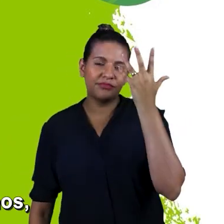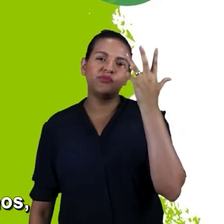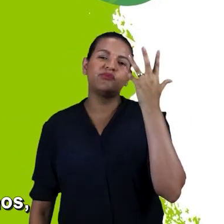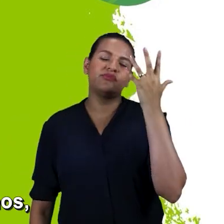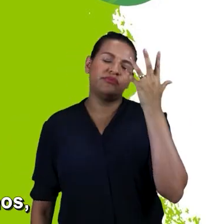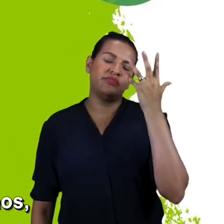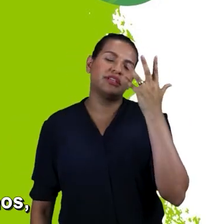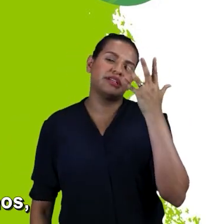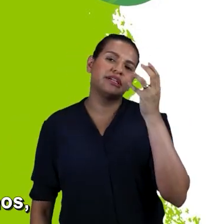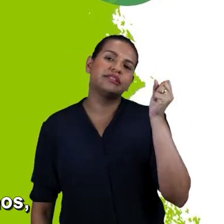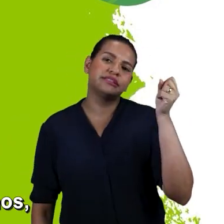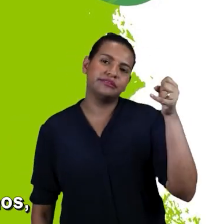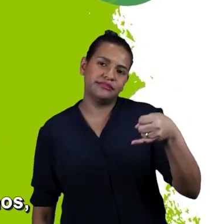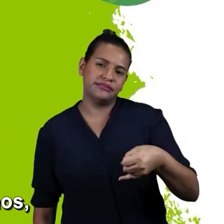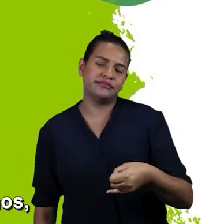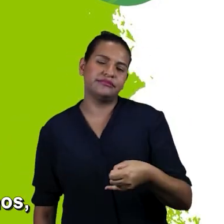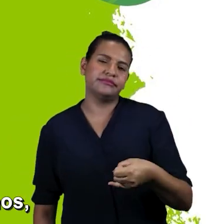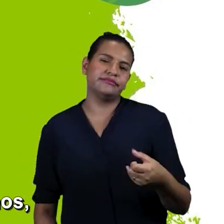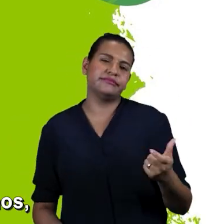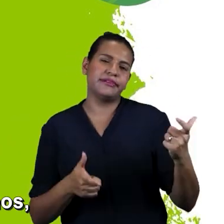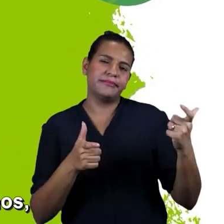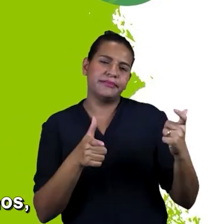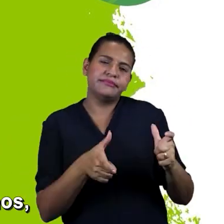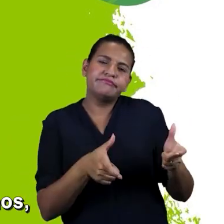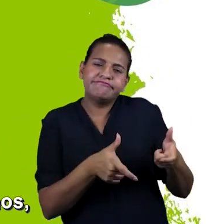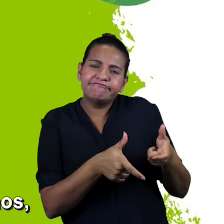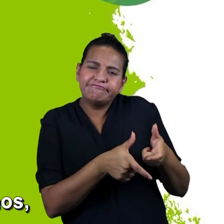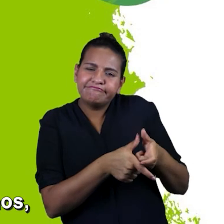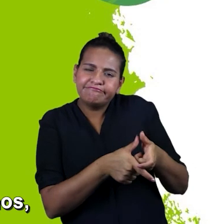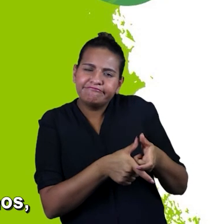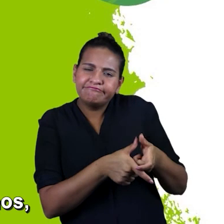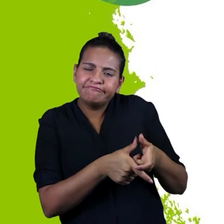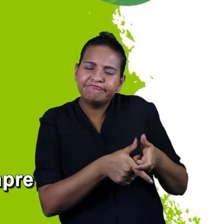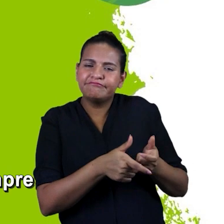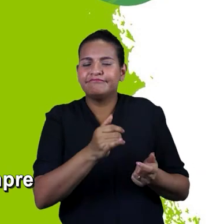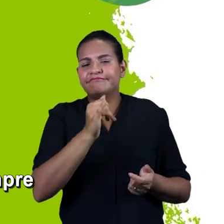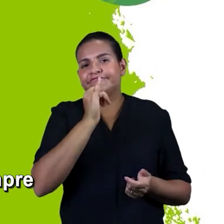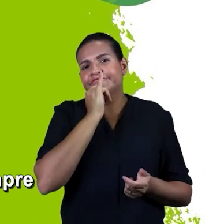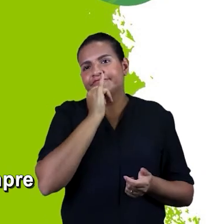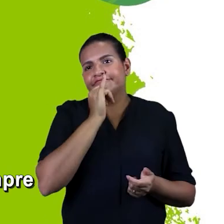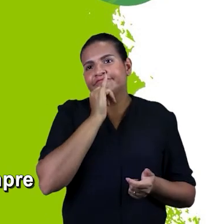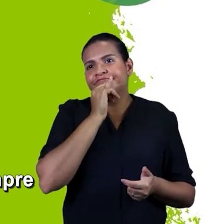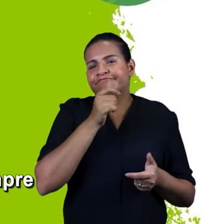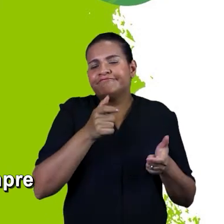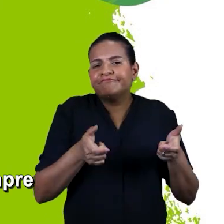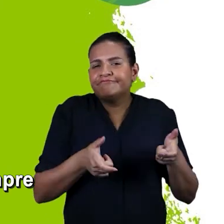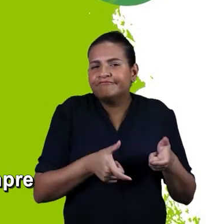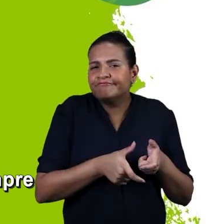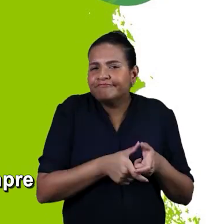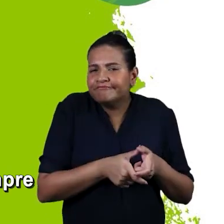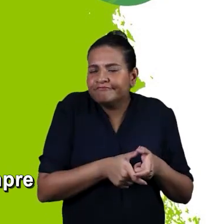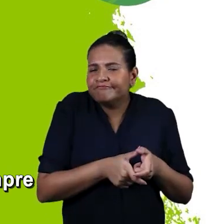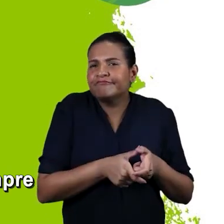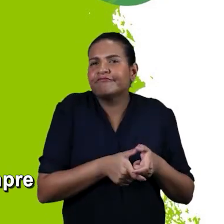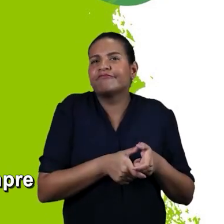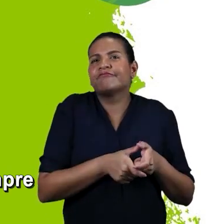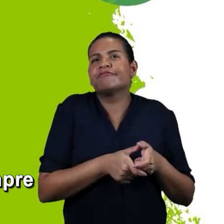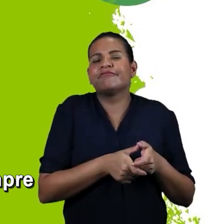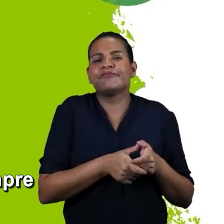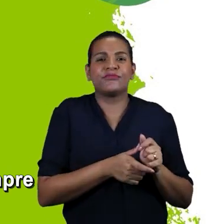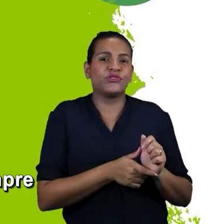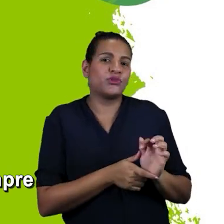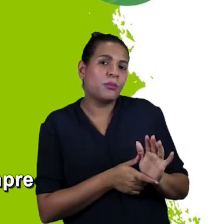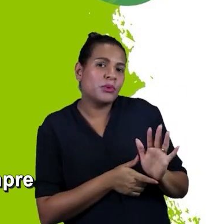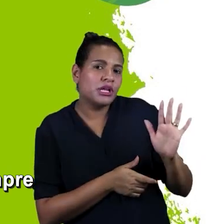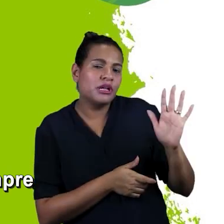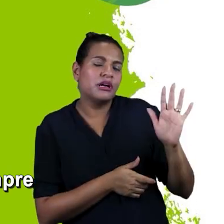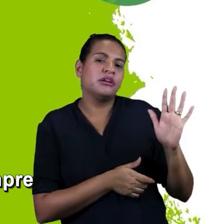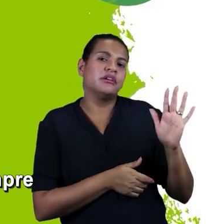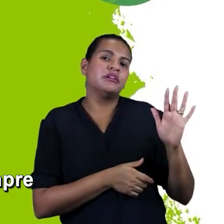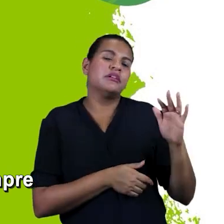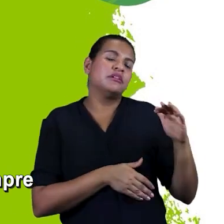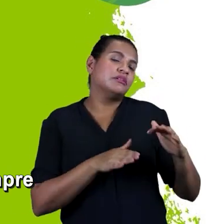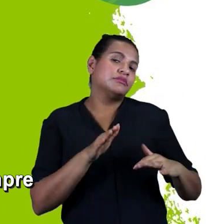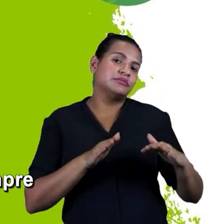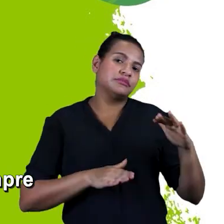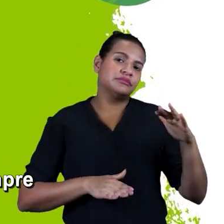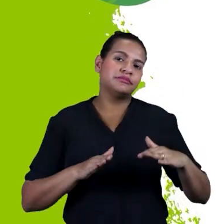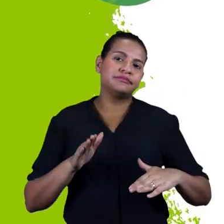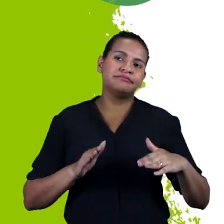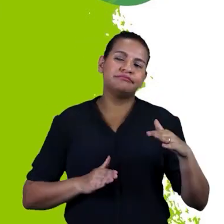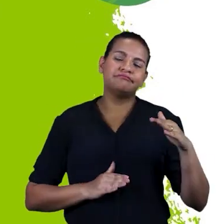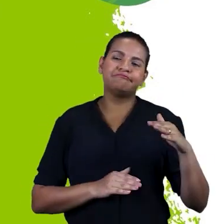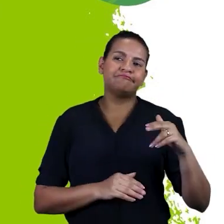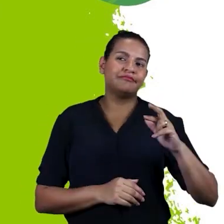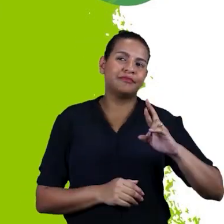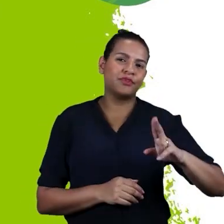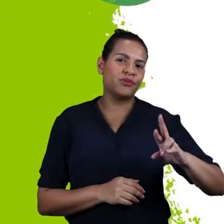essas reflexões acontecem em ambientes pequenos, como comunidades que nem sempre são as